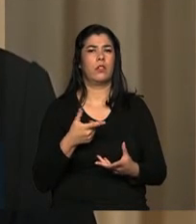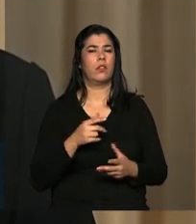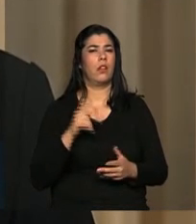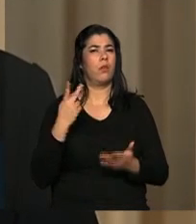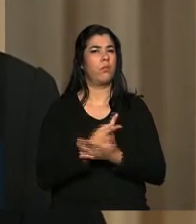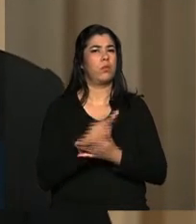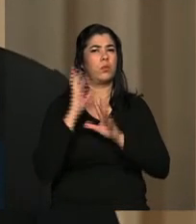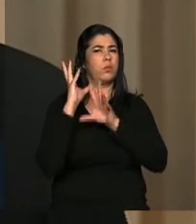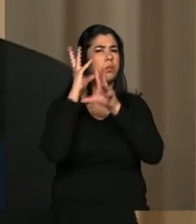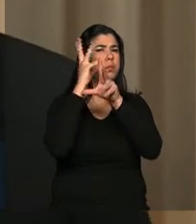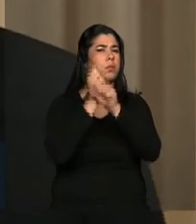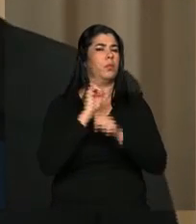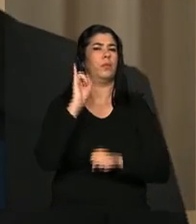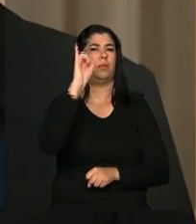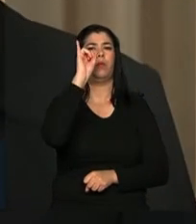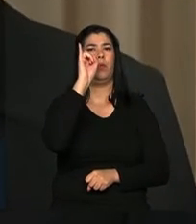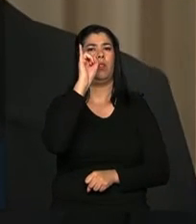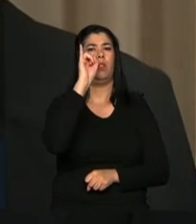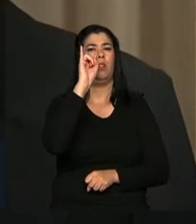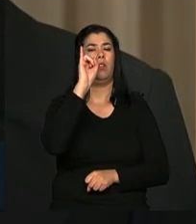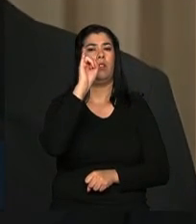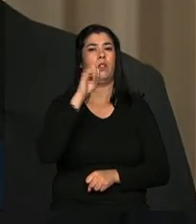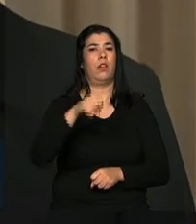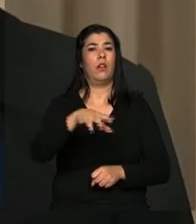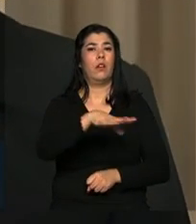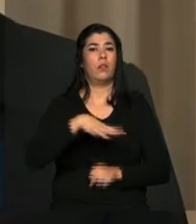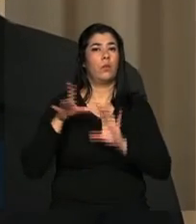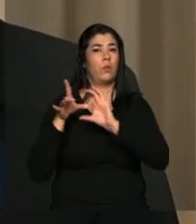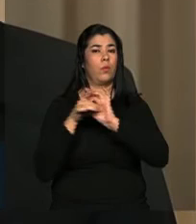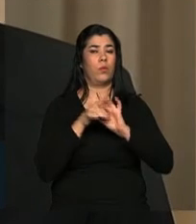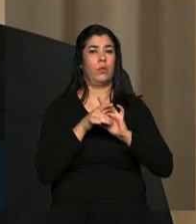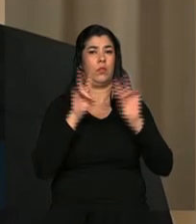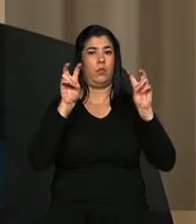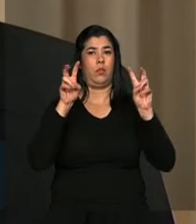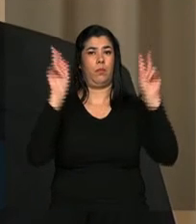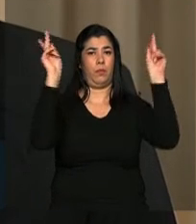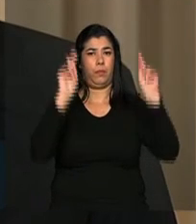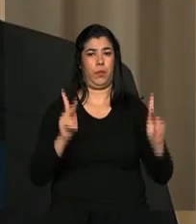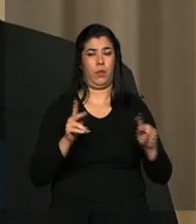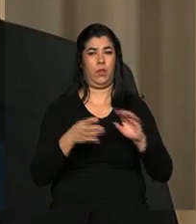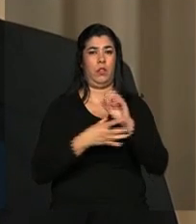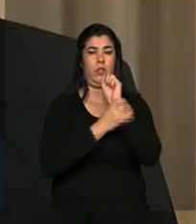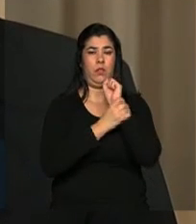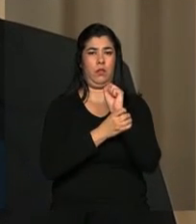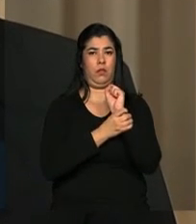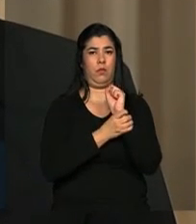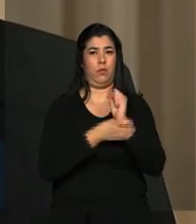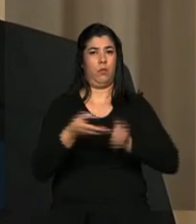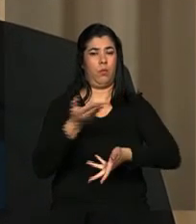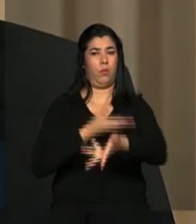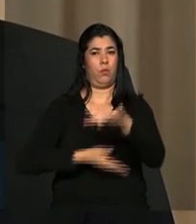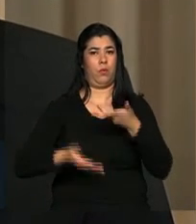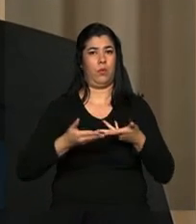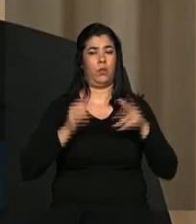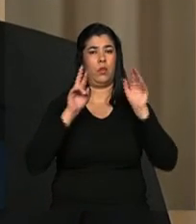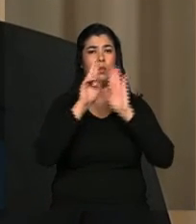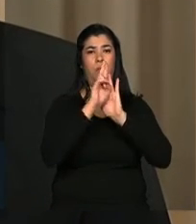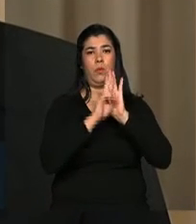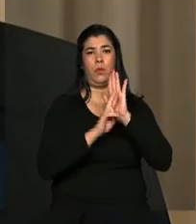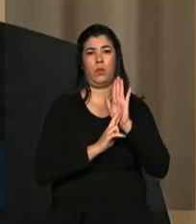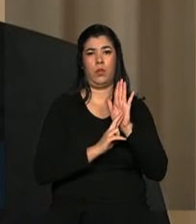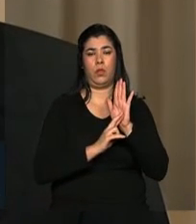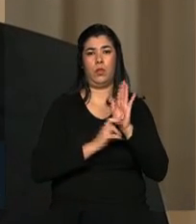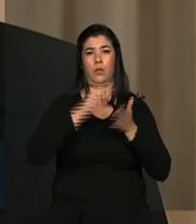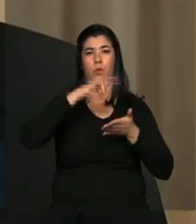histórico. Na área de paz e segurança, saudamos as negociações para a resolução do